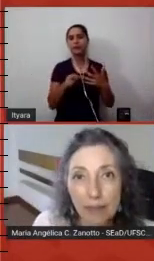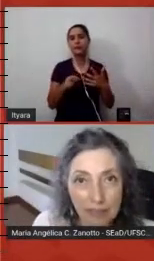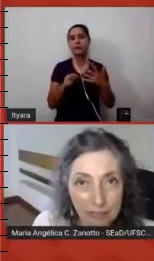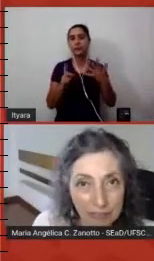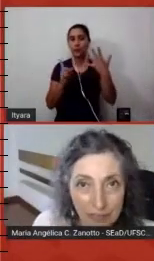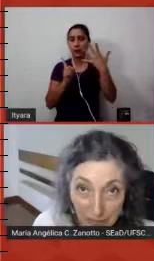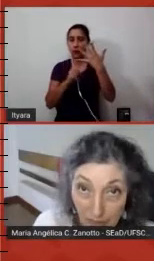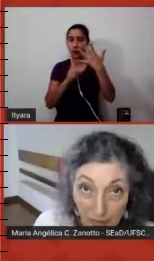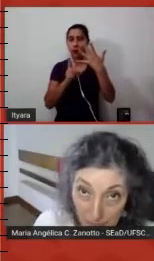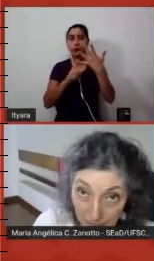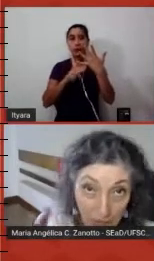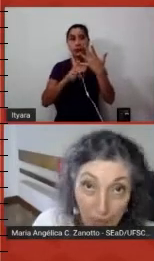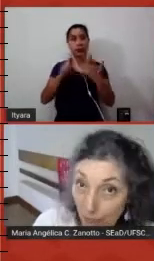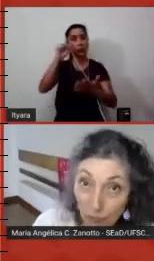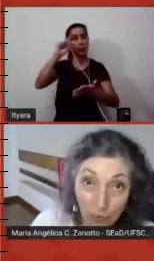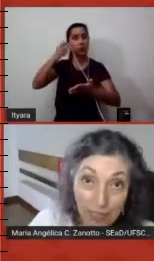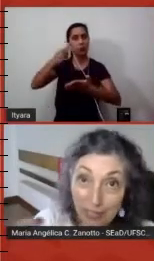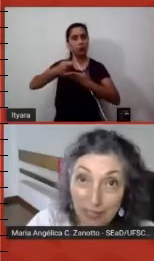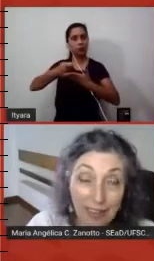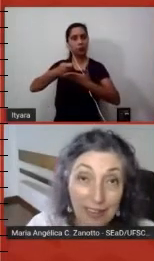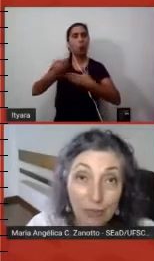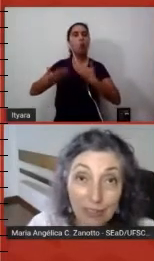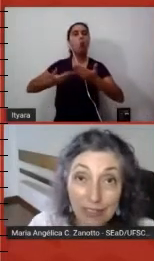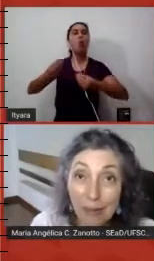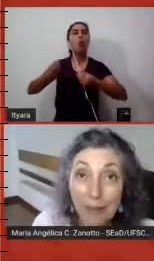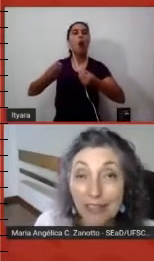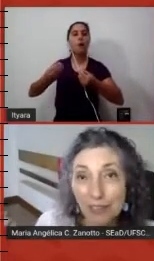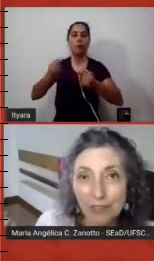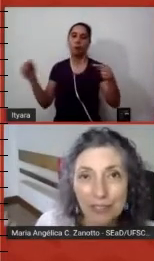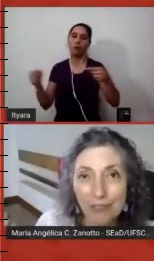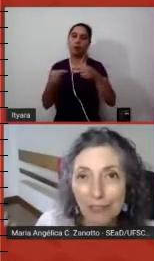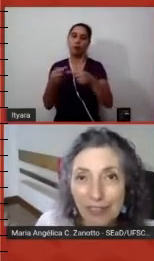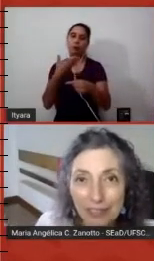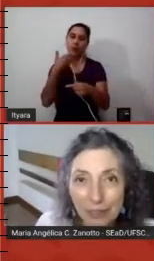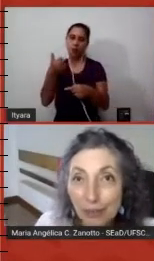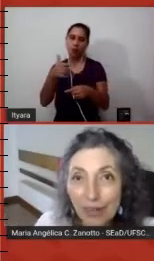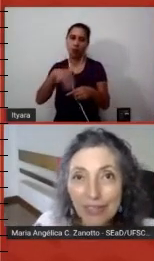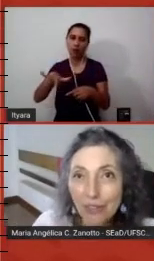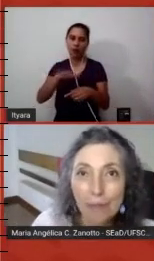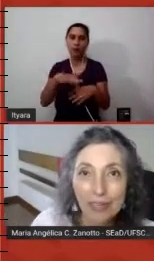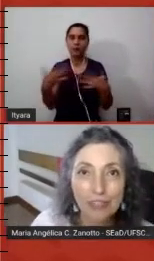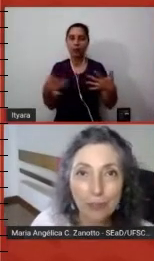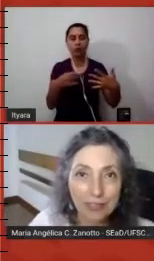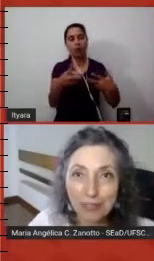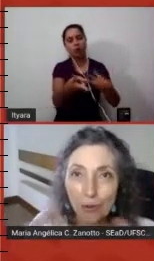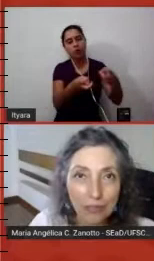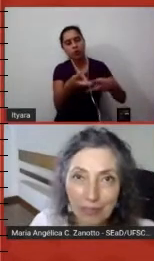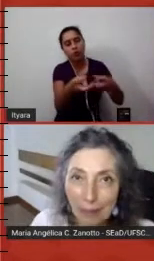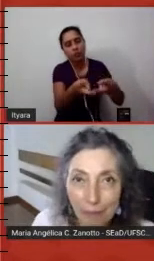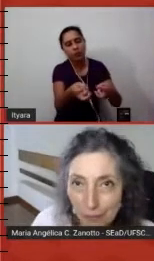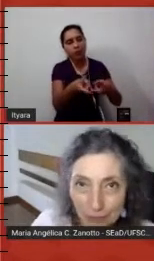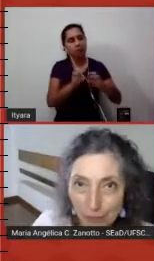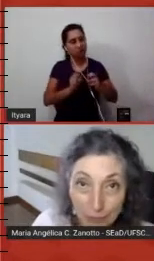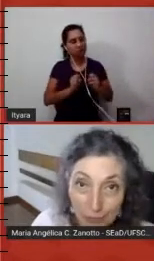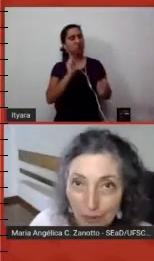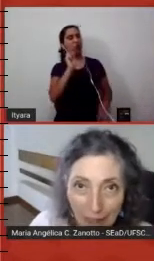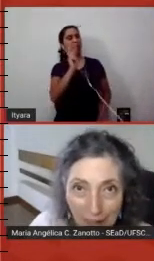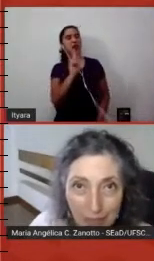pedagógicas cabíveis. Então todo o levantamento que vai ser feito não é somente para se constar